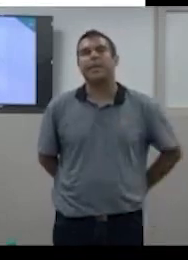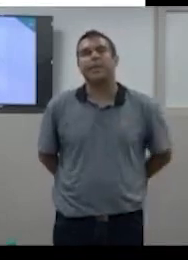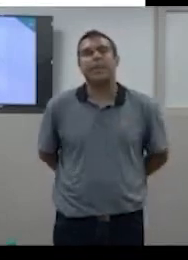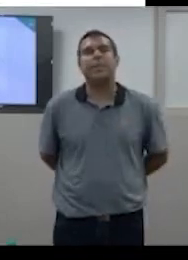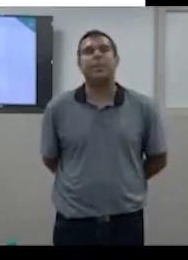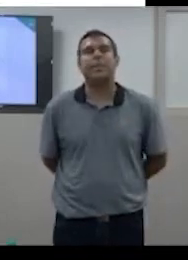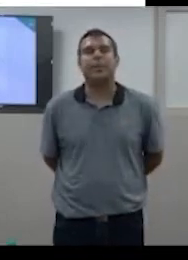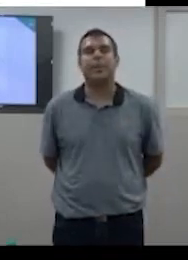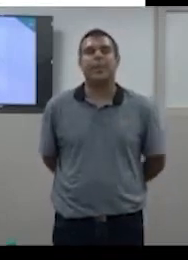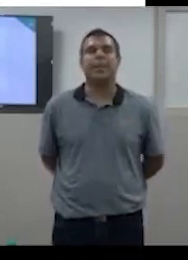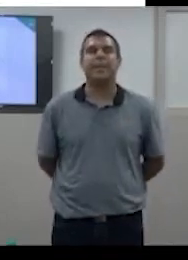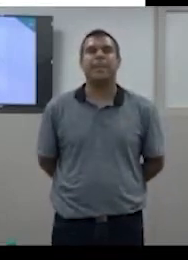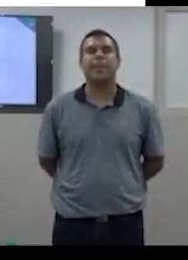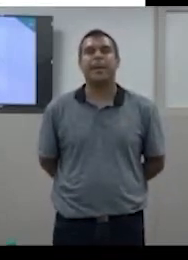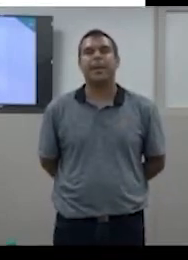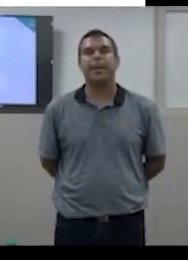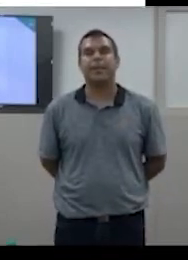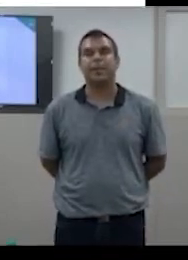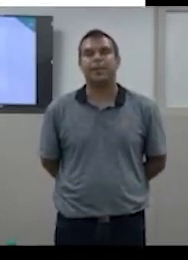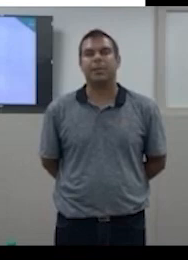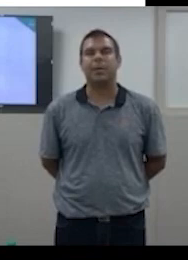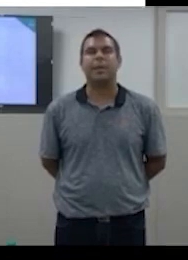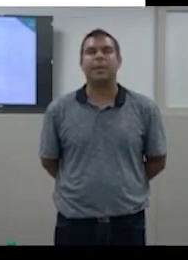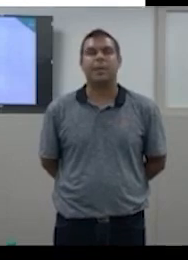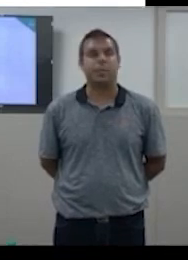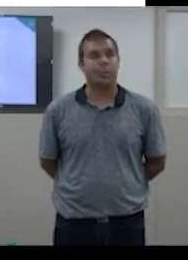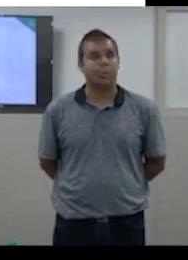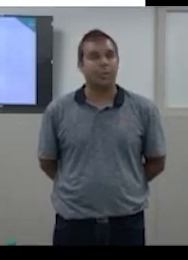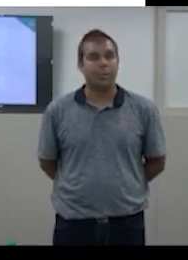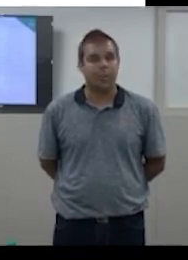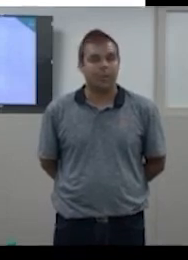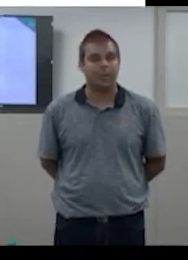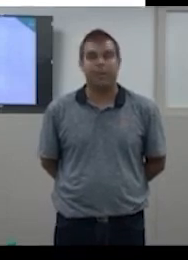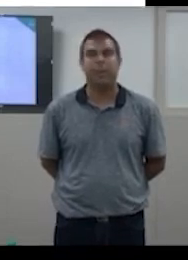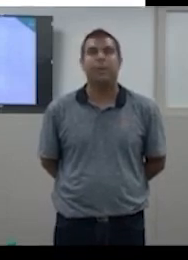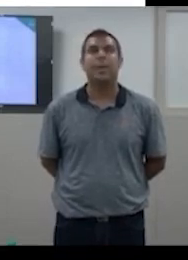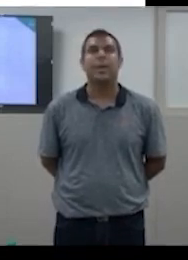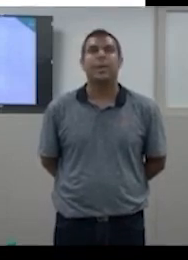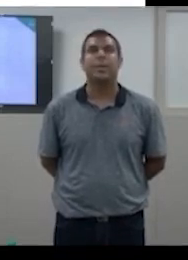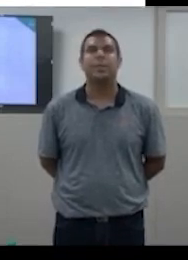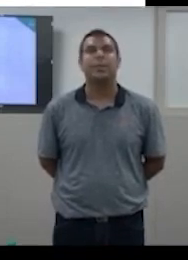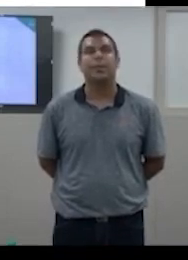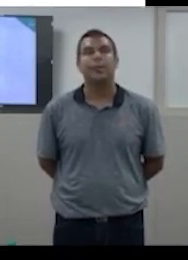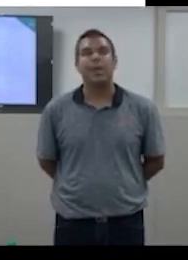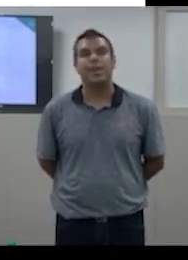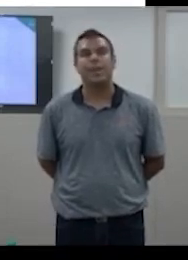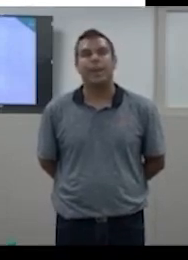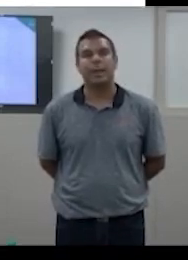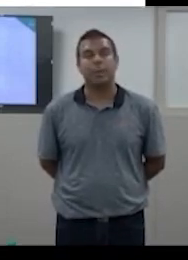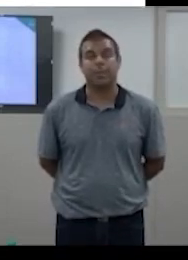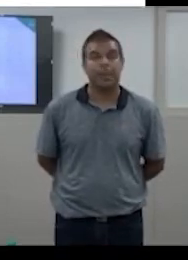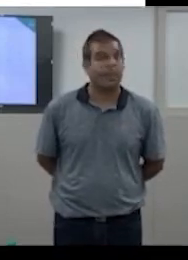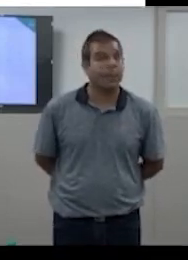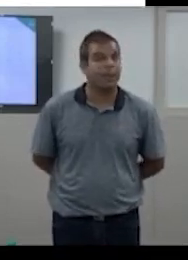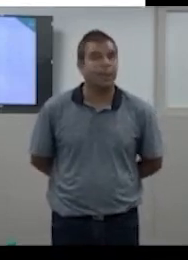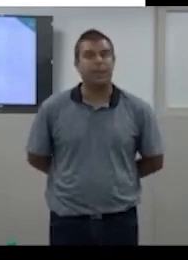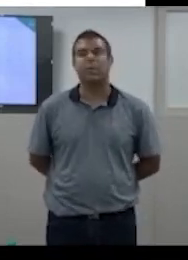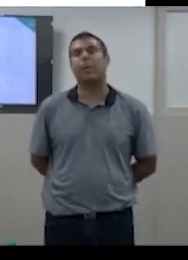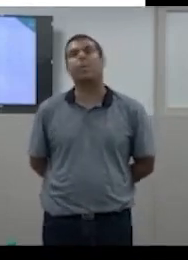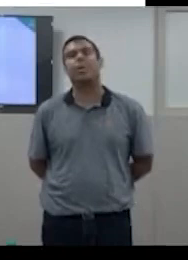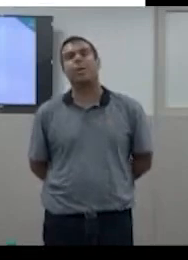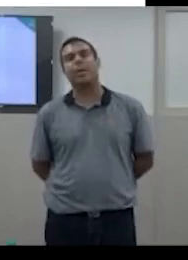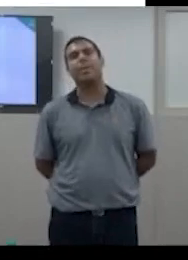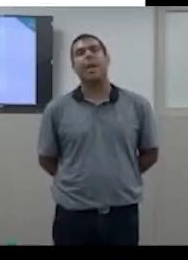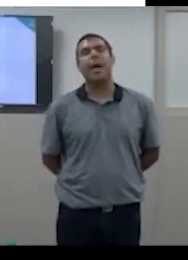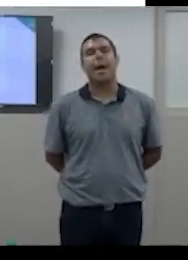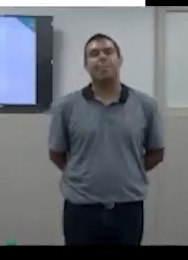também que esse segmento BC, ele está paralelo ali com o eixo da horizontal, certo? Então assim, se você vê que está paralelo, opa, mudança de